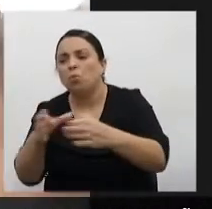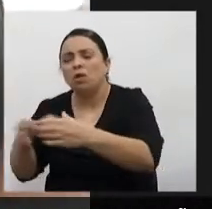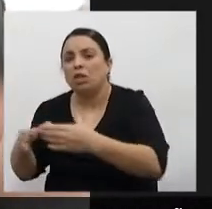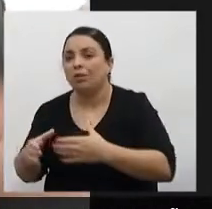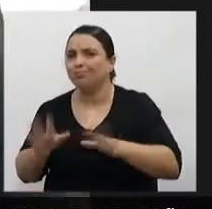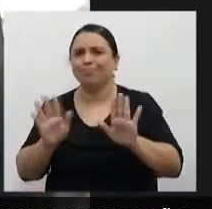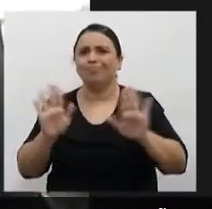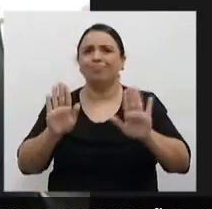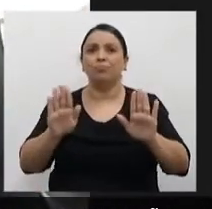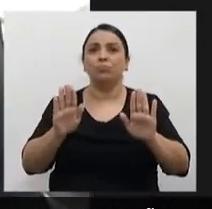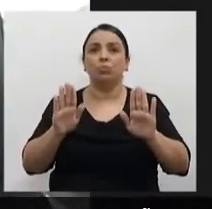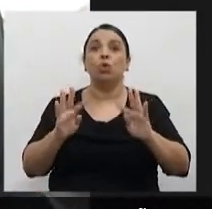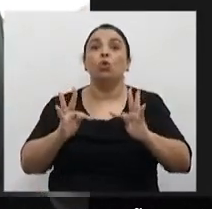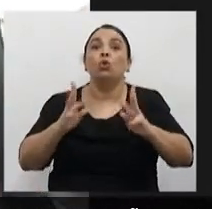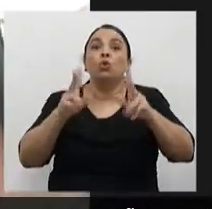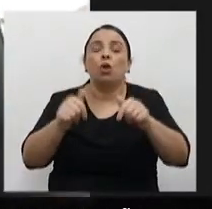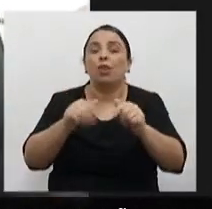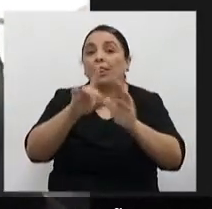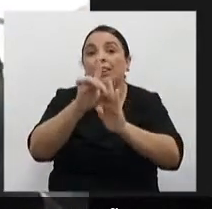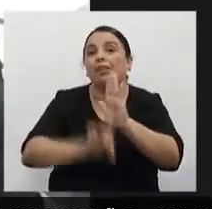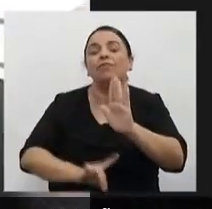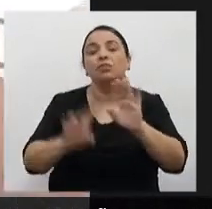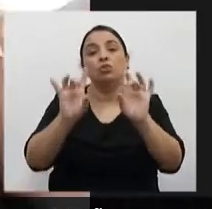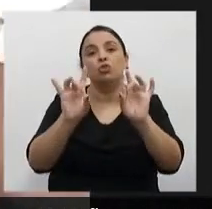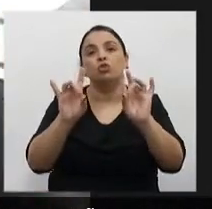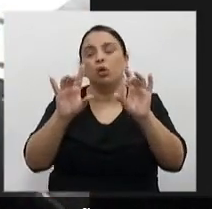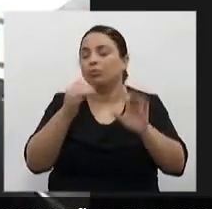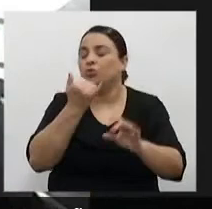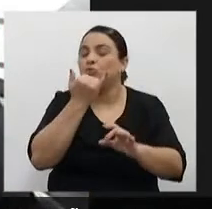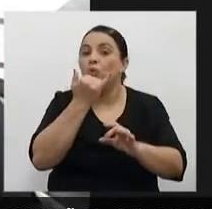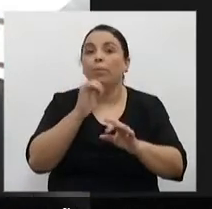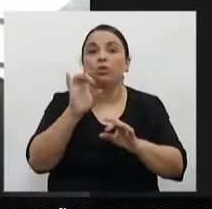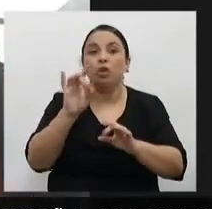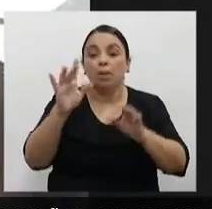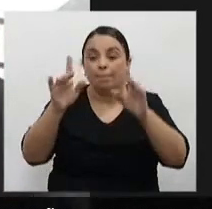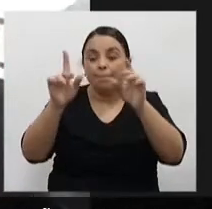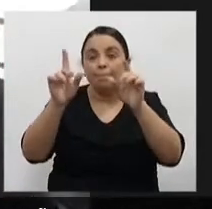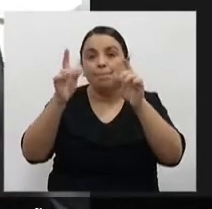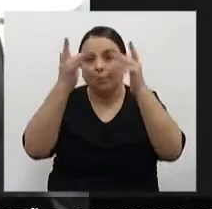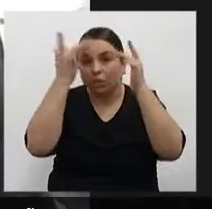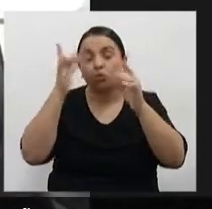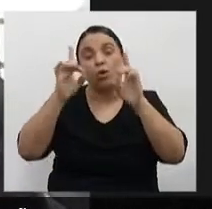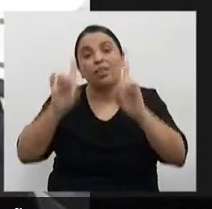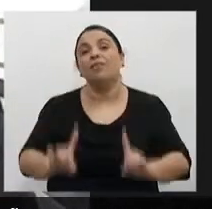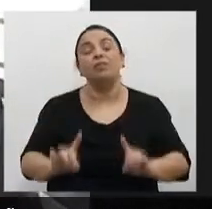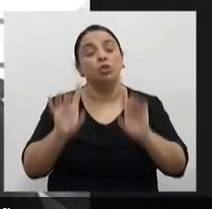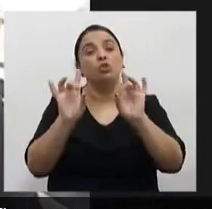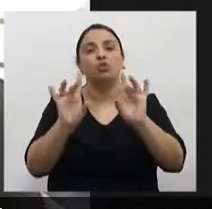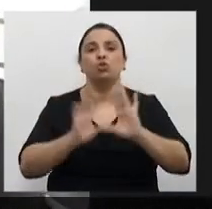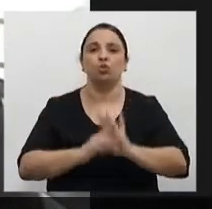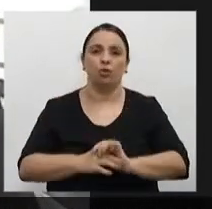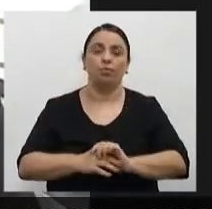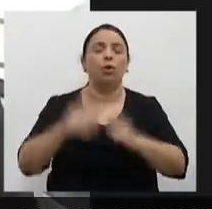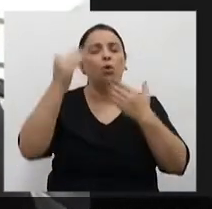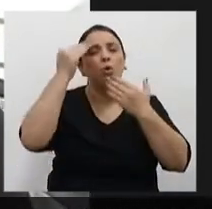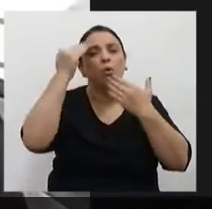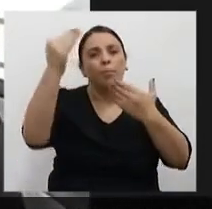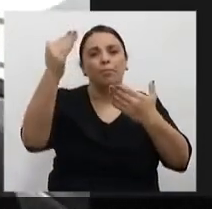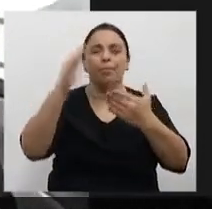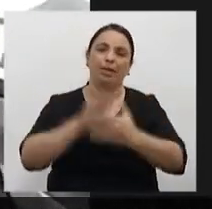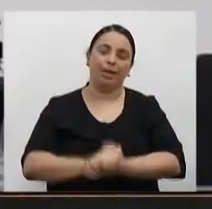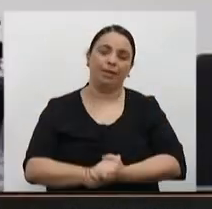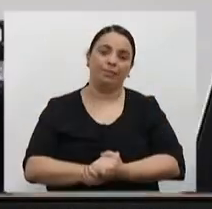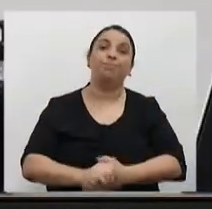somos iguais, não vamos dividir. Um forte abraço a todos e muito obrigado, deputado, professor Wender.